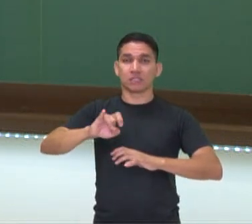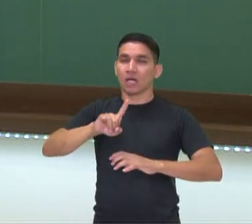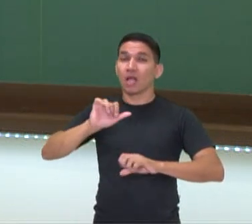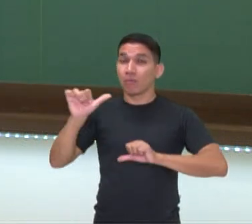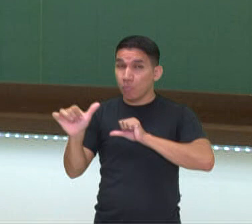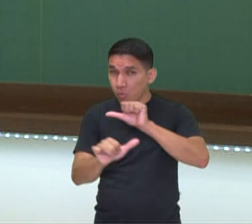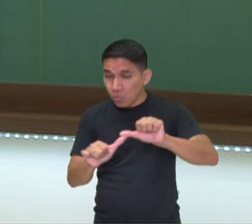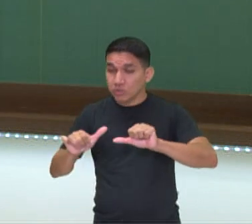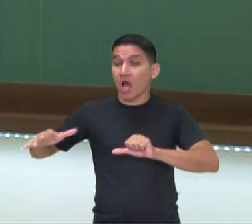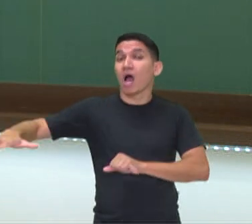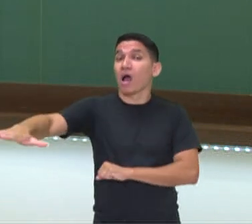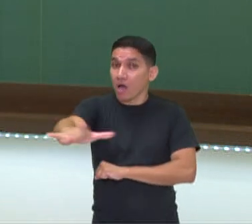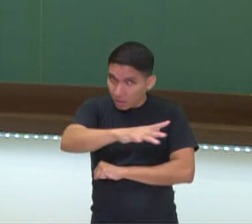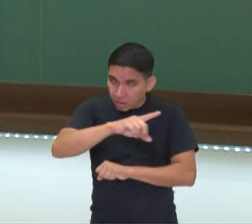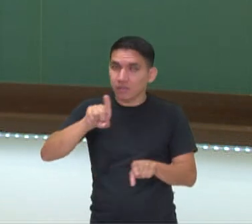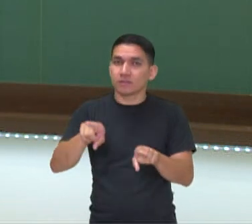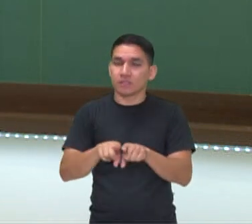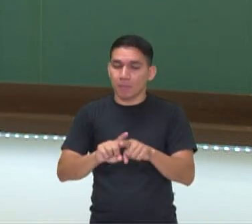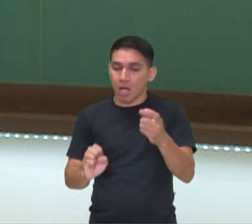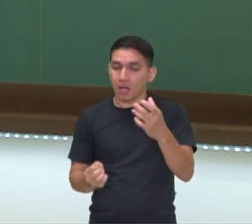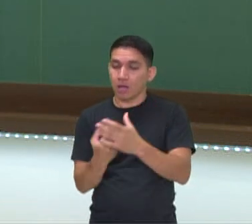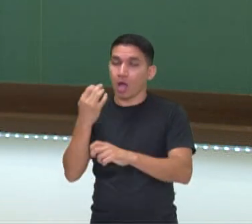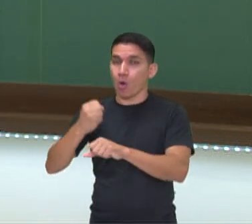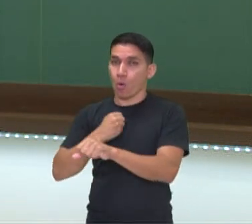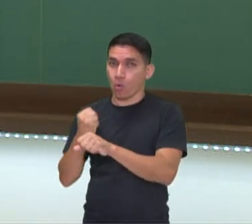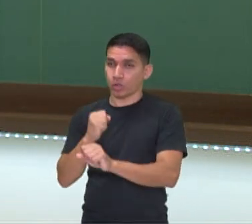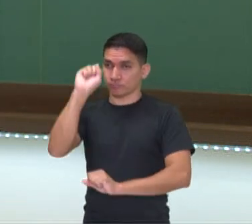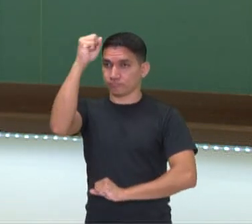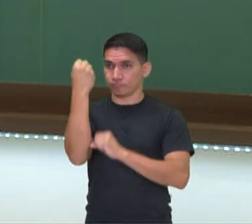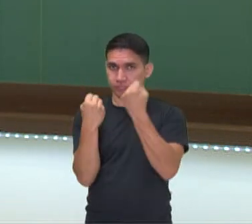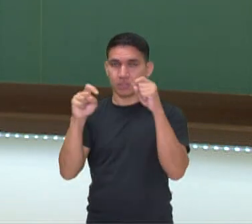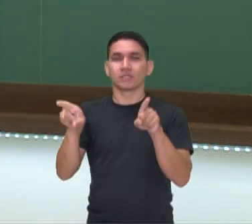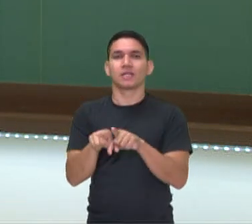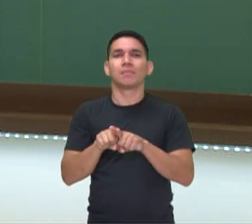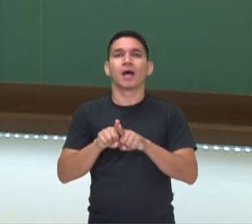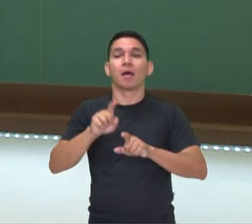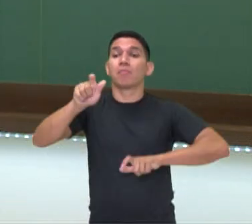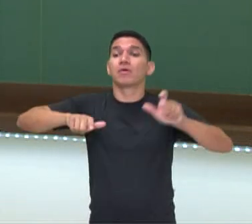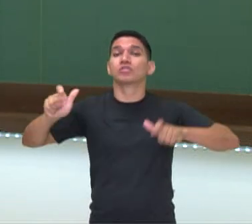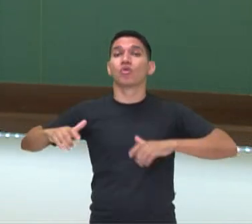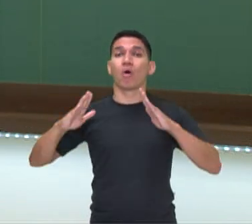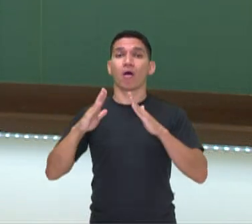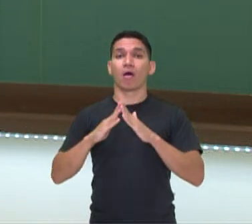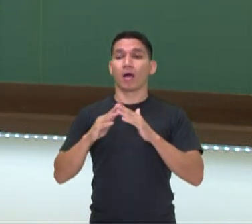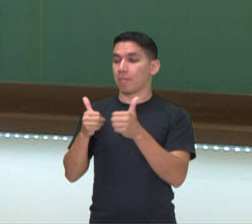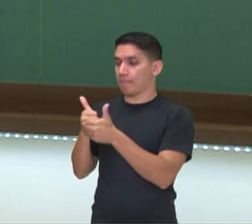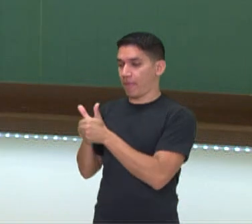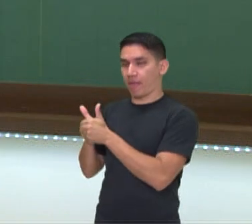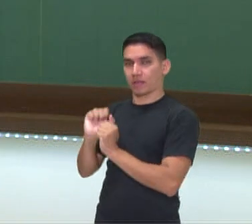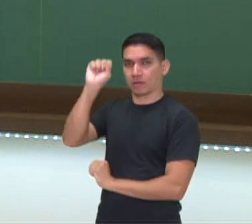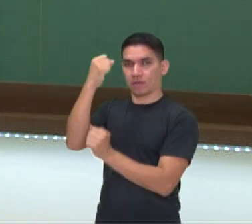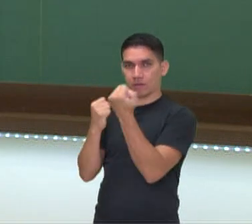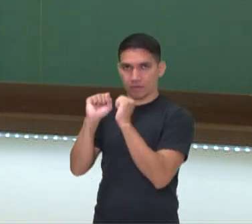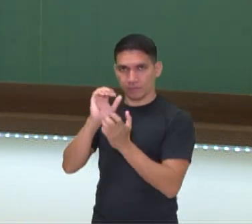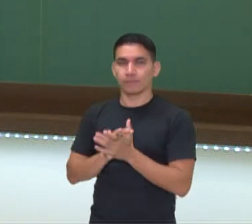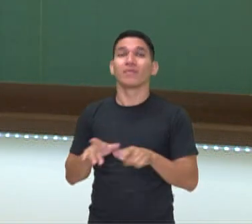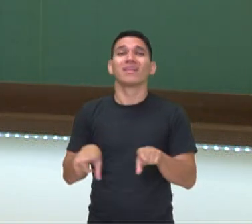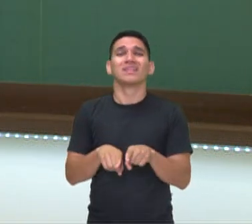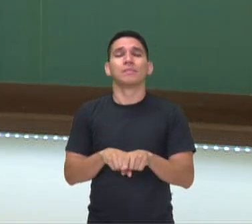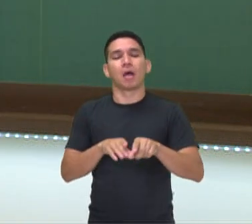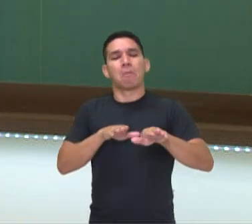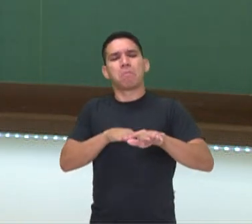construção dessa fábrica, no fato das pessoas estarem morando próximas a essa fábrica, no fato do